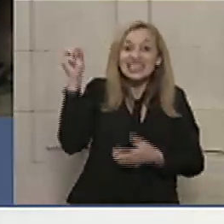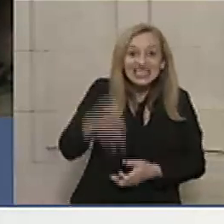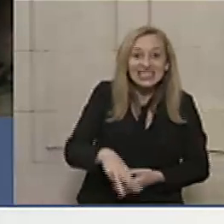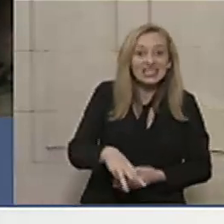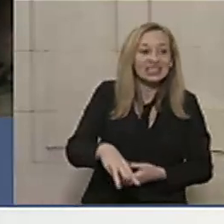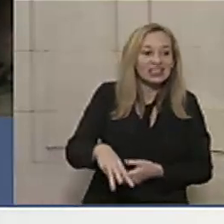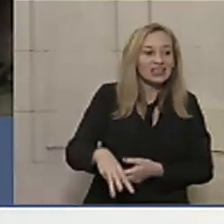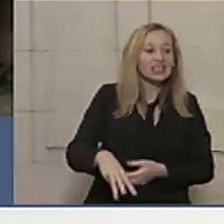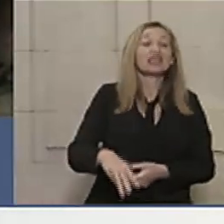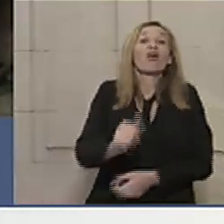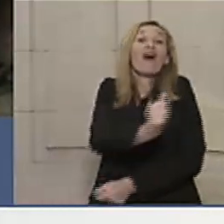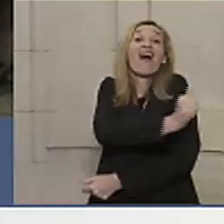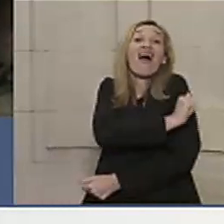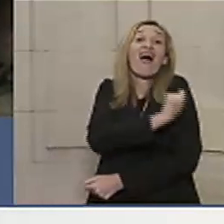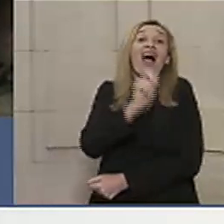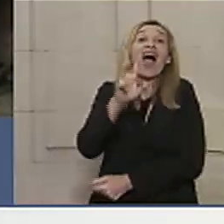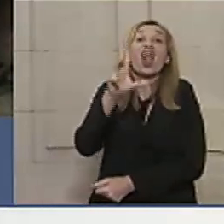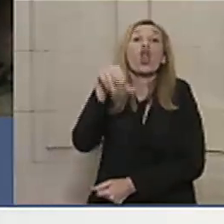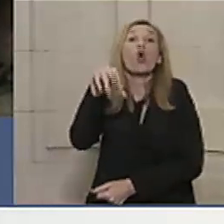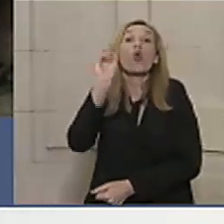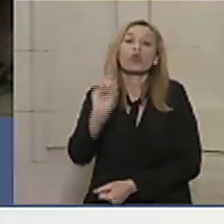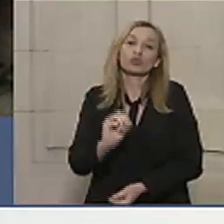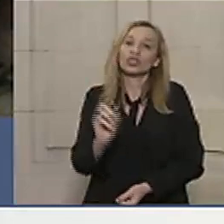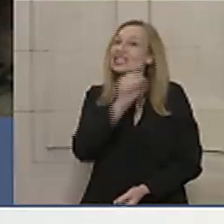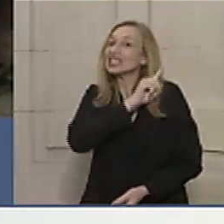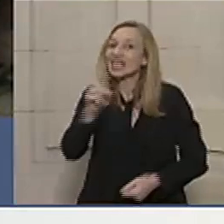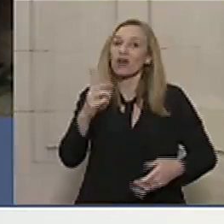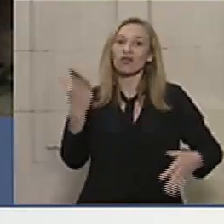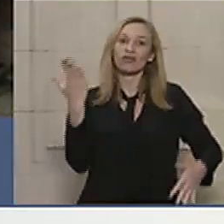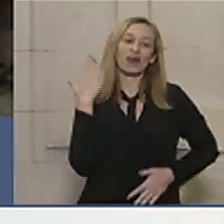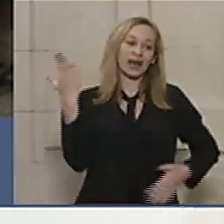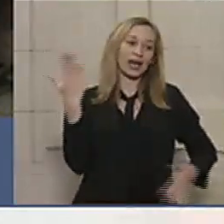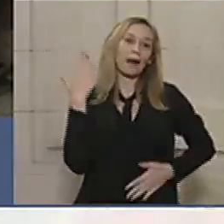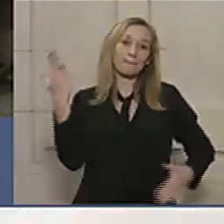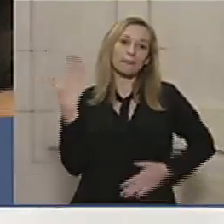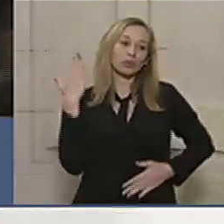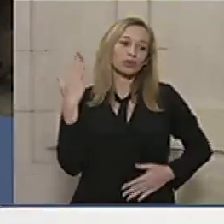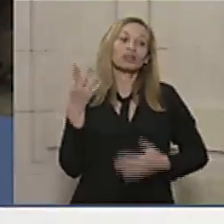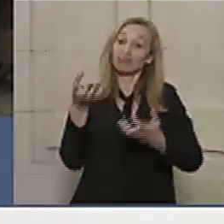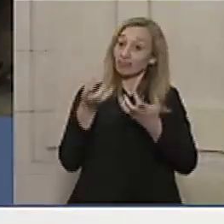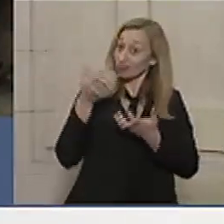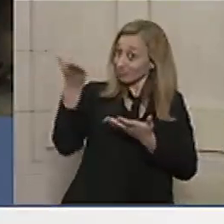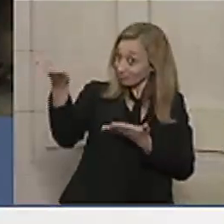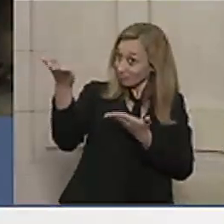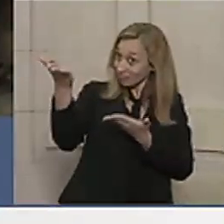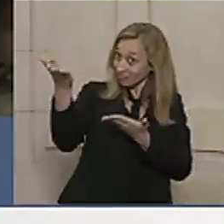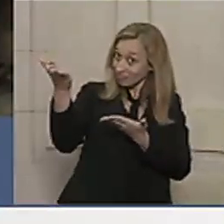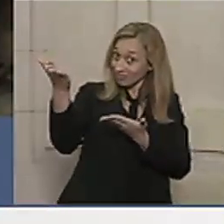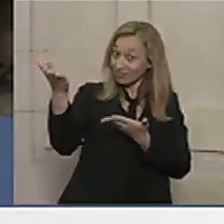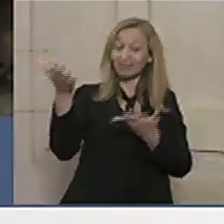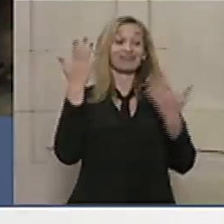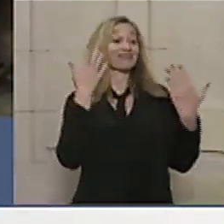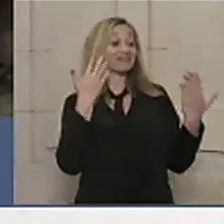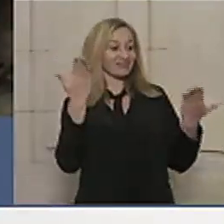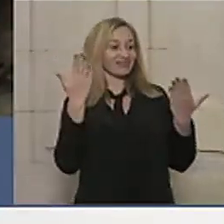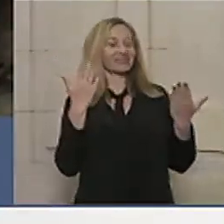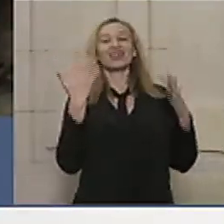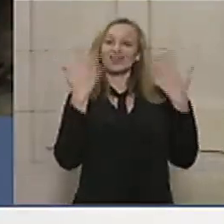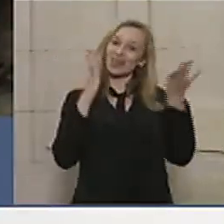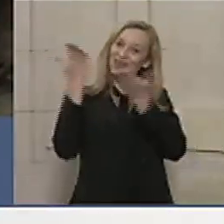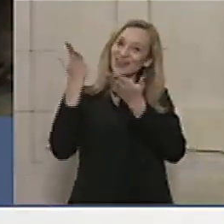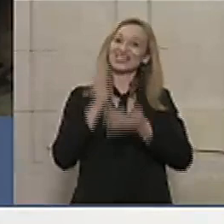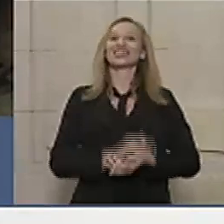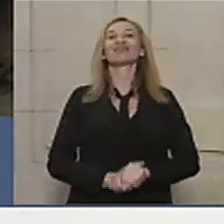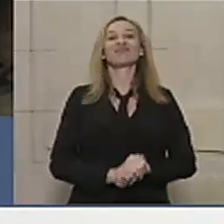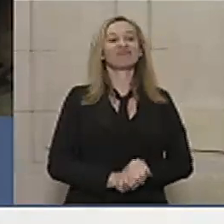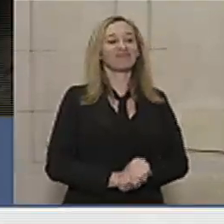são alunos e não vagabundos. Então, eles estão aqui, quero saudar muito a presença. Muito